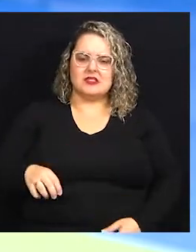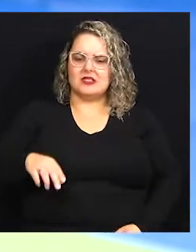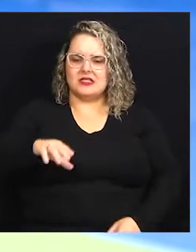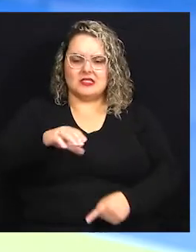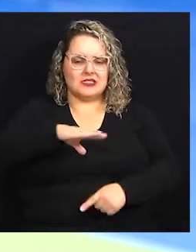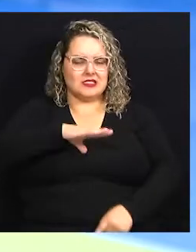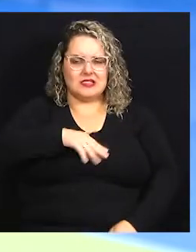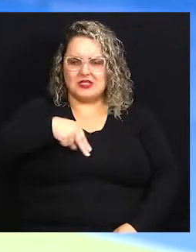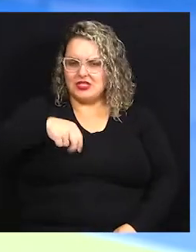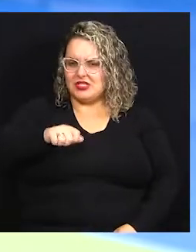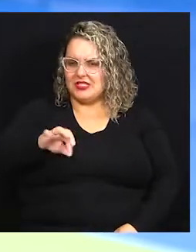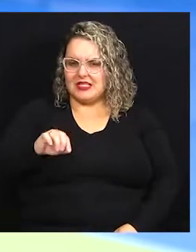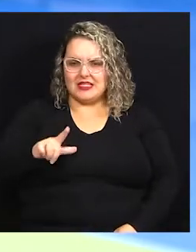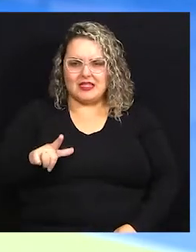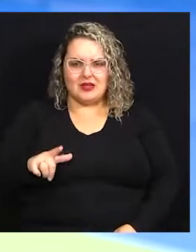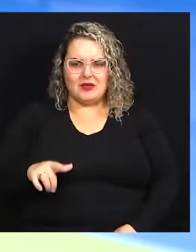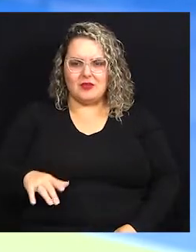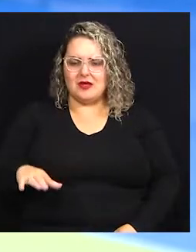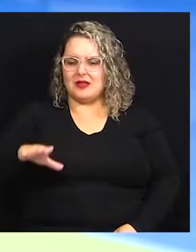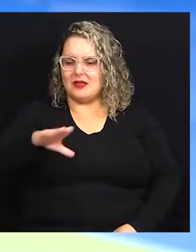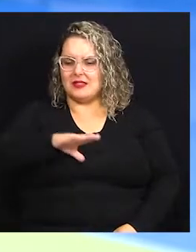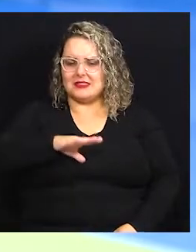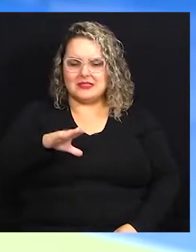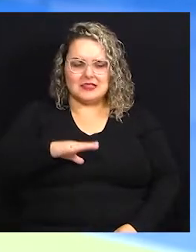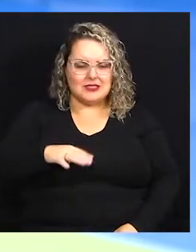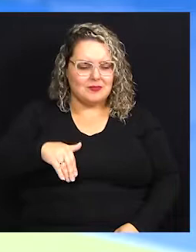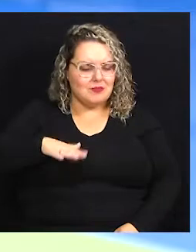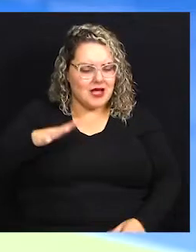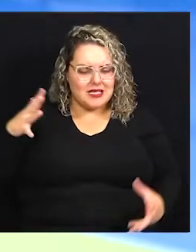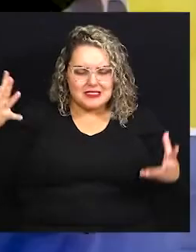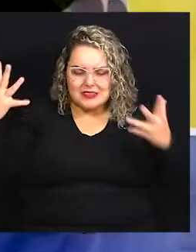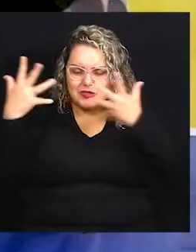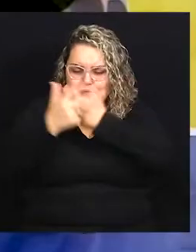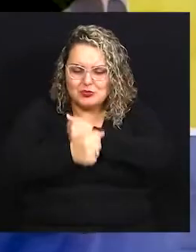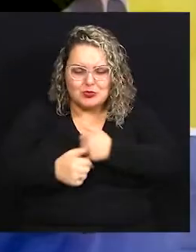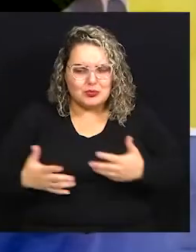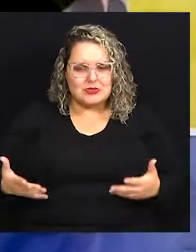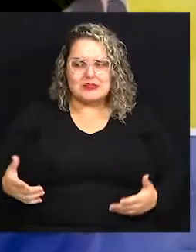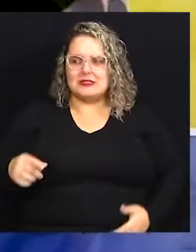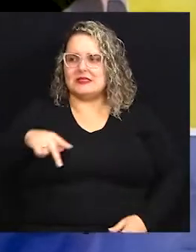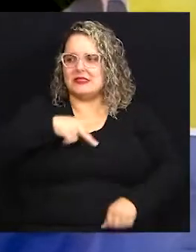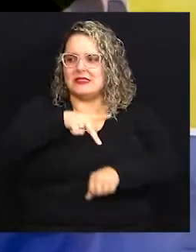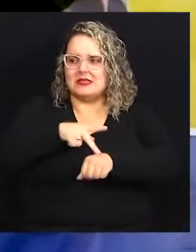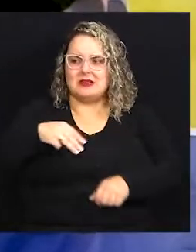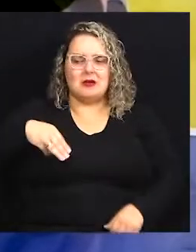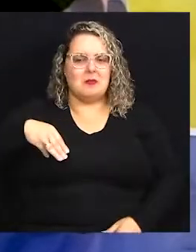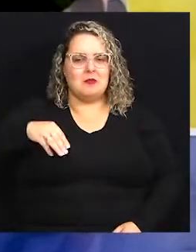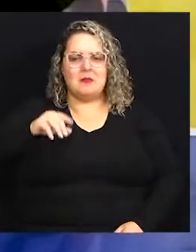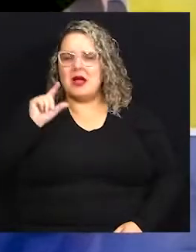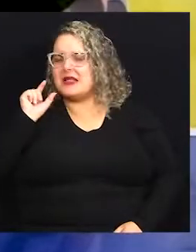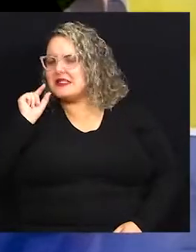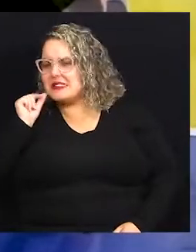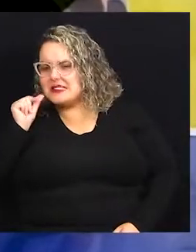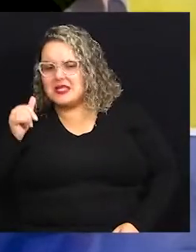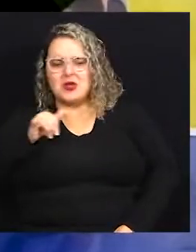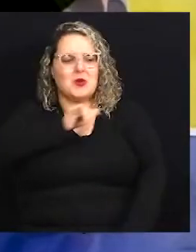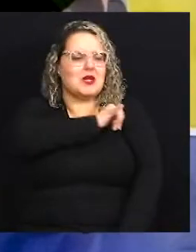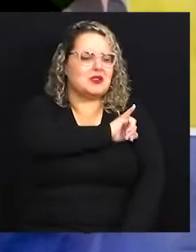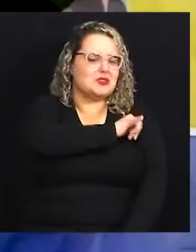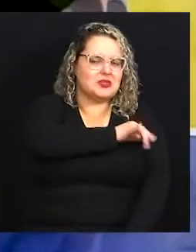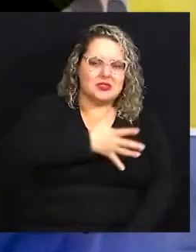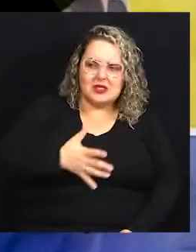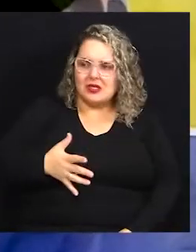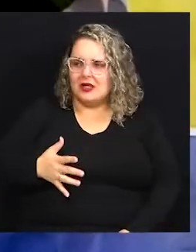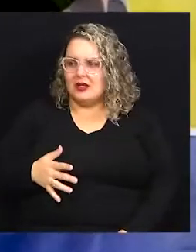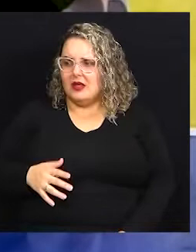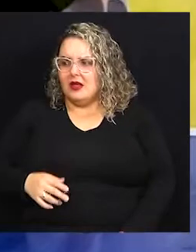que existe nesse país. Natal, Fortaleza, sabe, Maceió, Rio de Janeiro, Florianópolis,